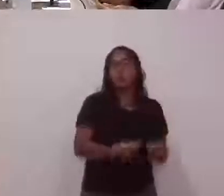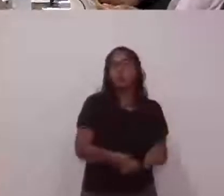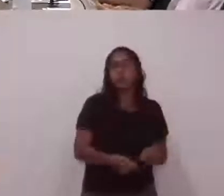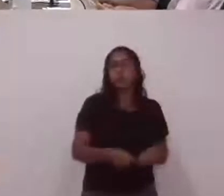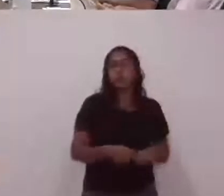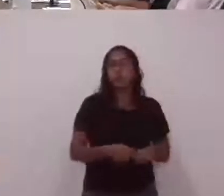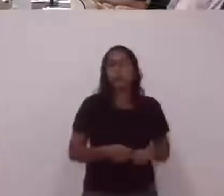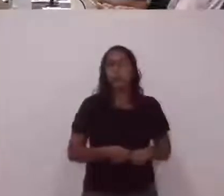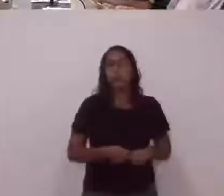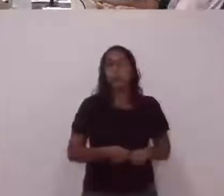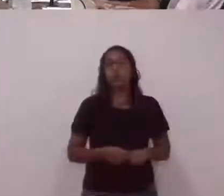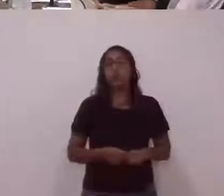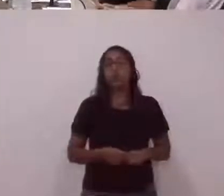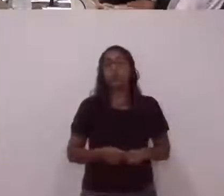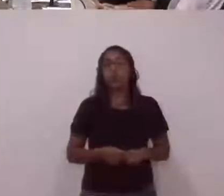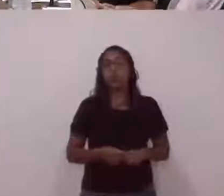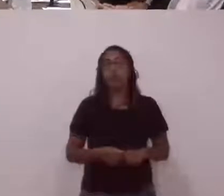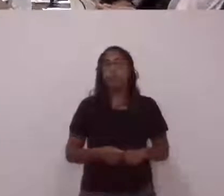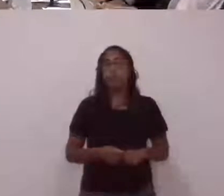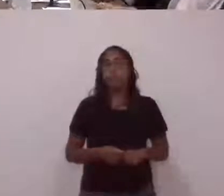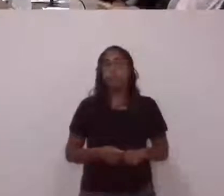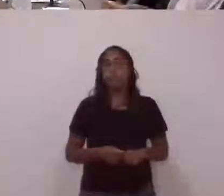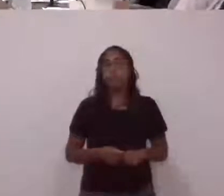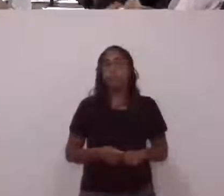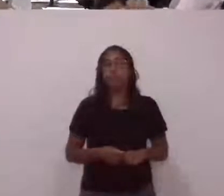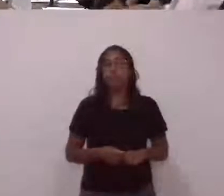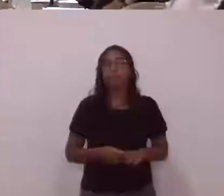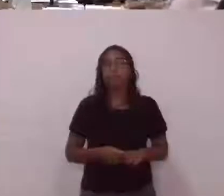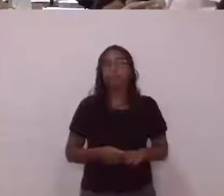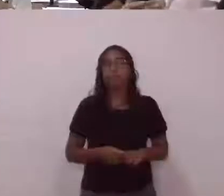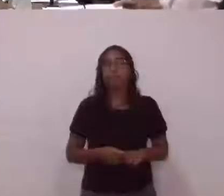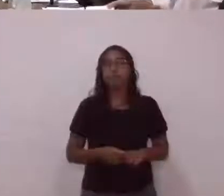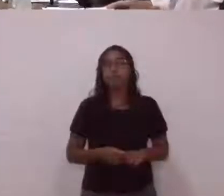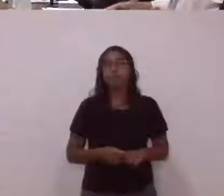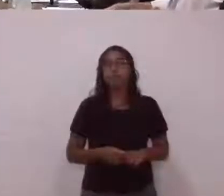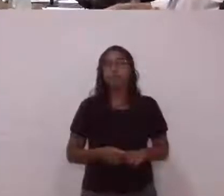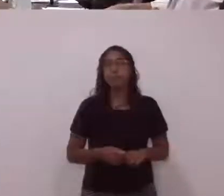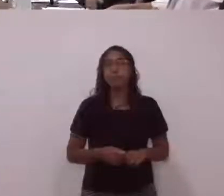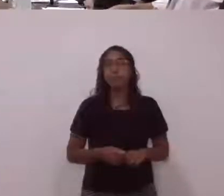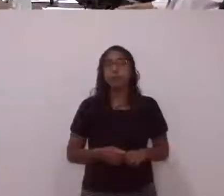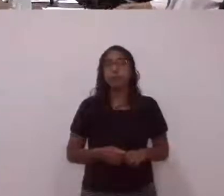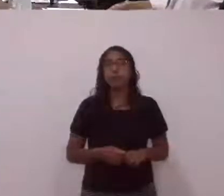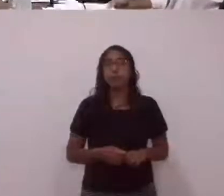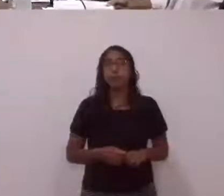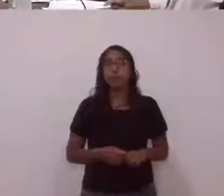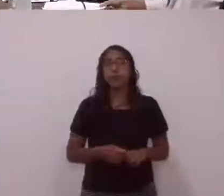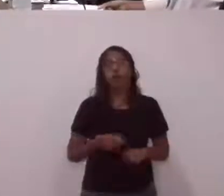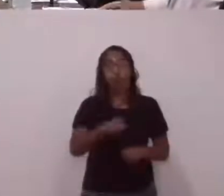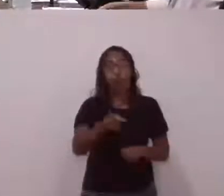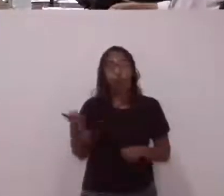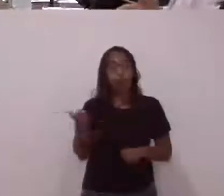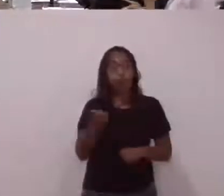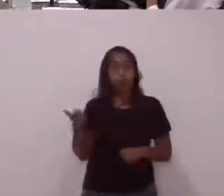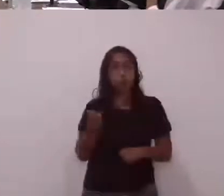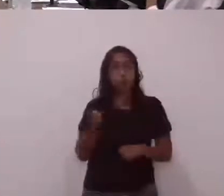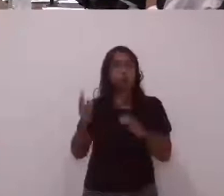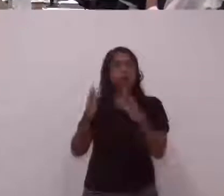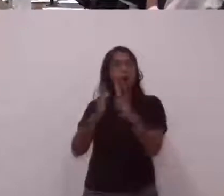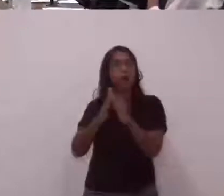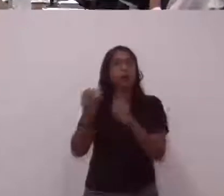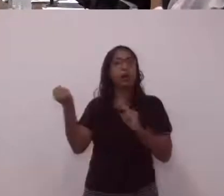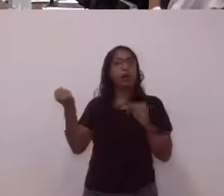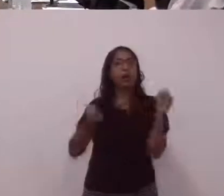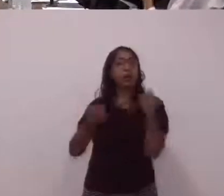indisponibilidade de bens deve recair sobre o patrimônio dos réus em ação de